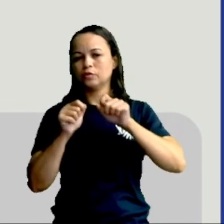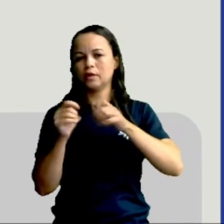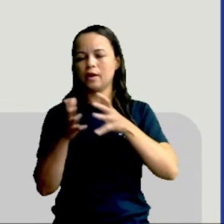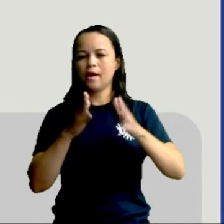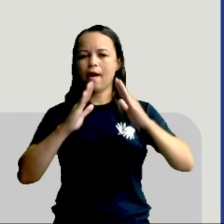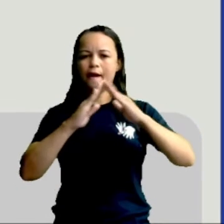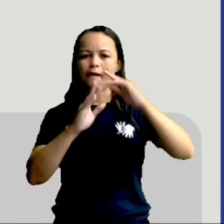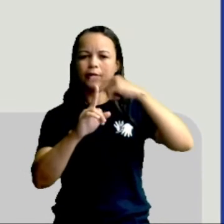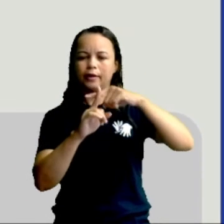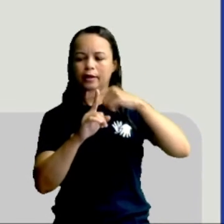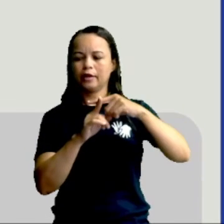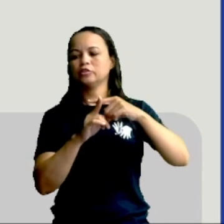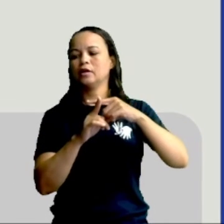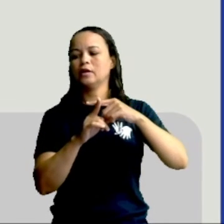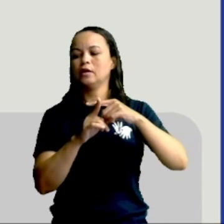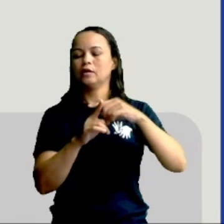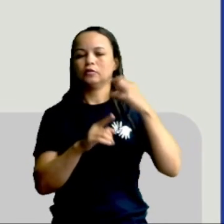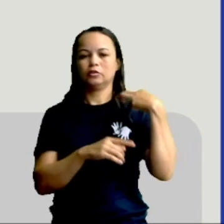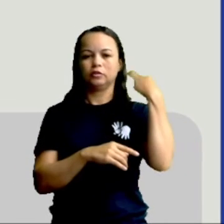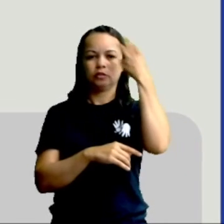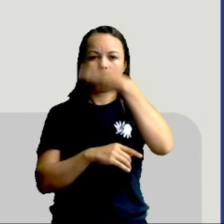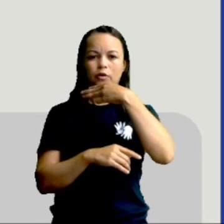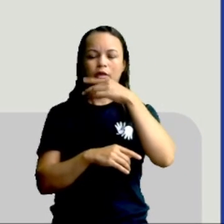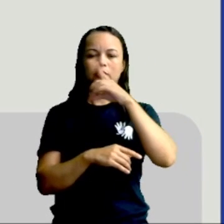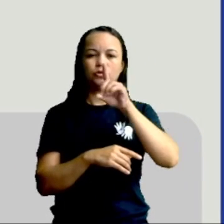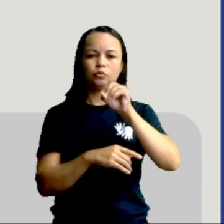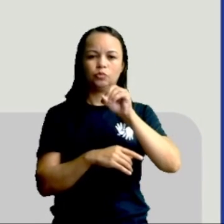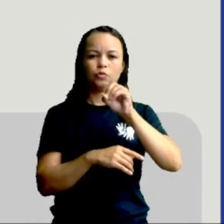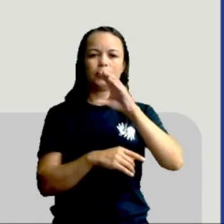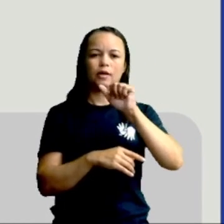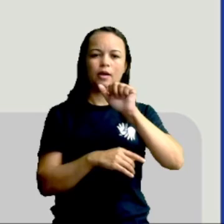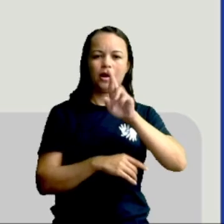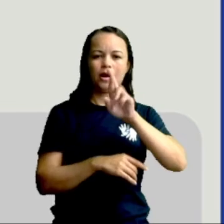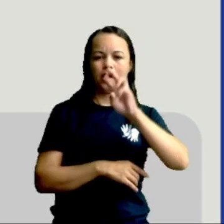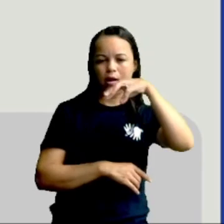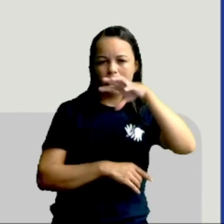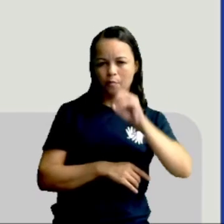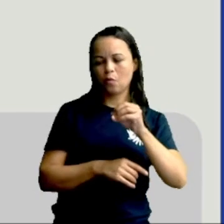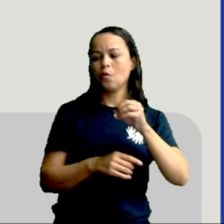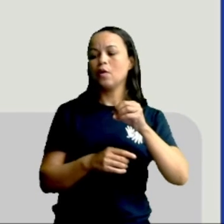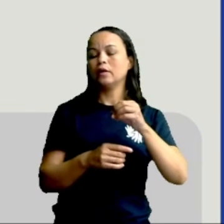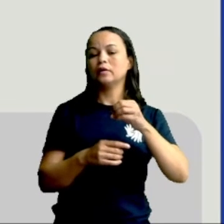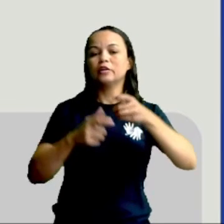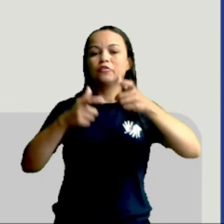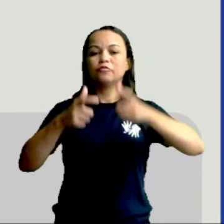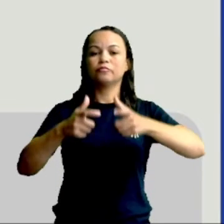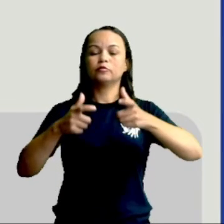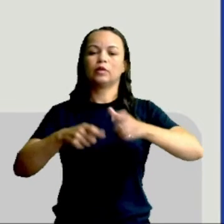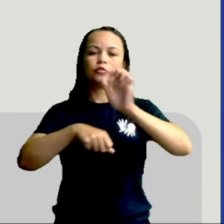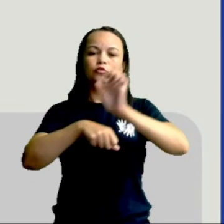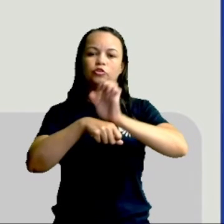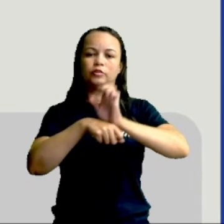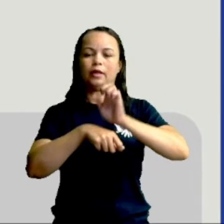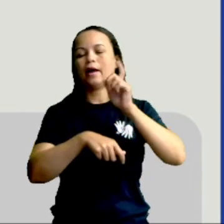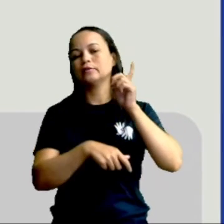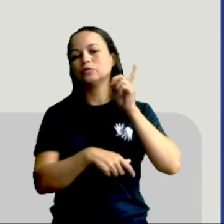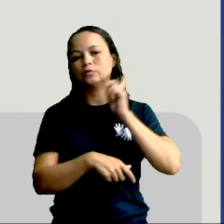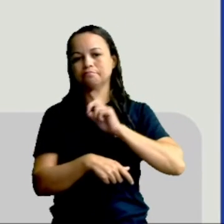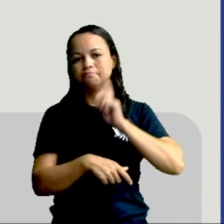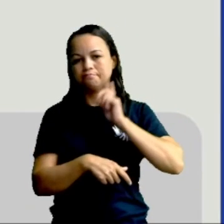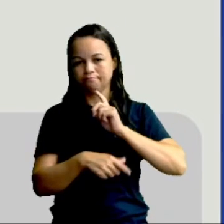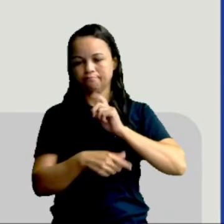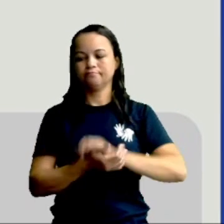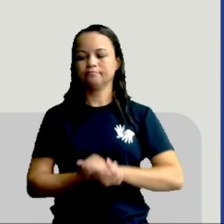arquitetura da igreja de Nossa Senhora do Carmo em Sabará, que é uma cidade que fica no estado de Minas Gerais. Tá? É a imagem que